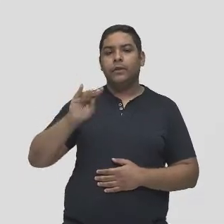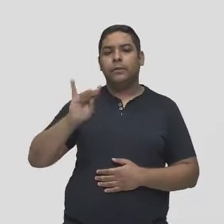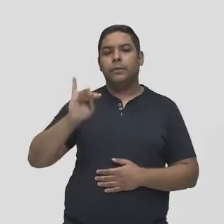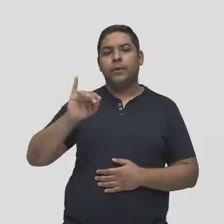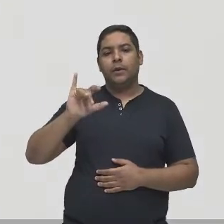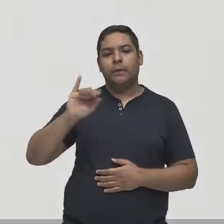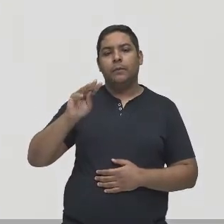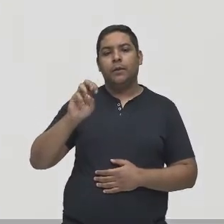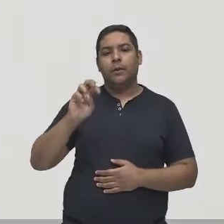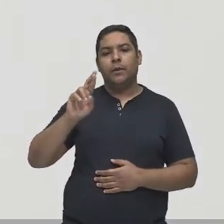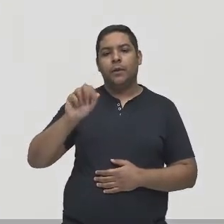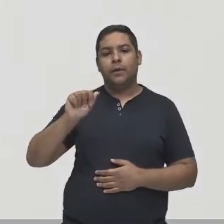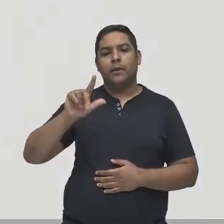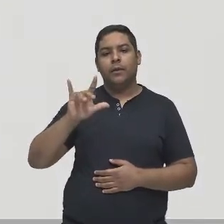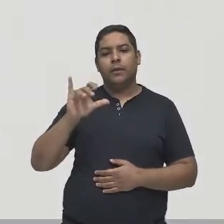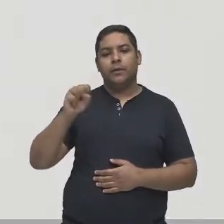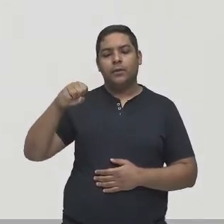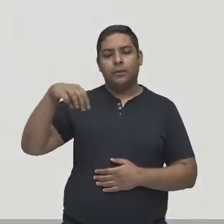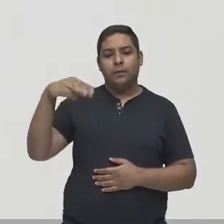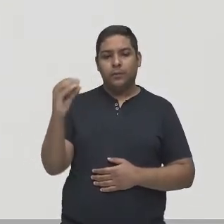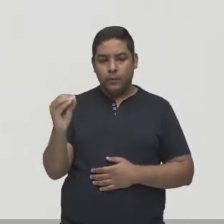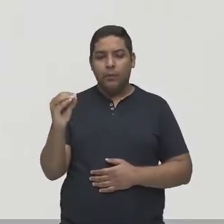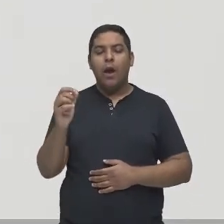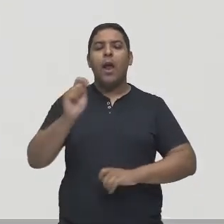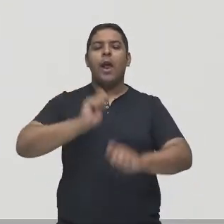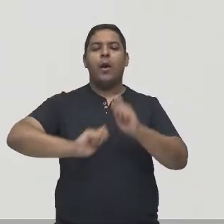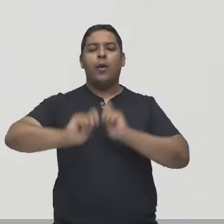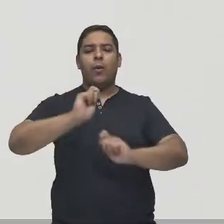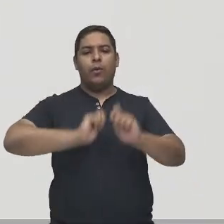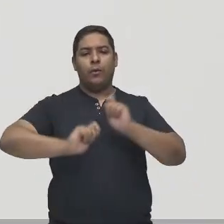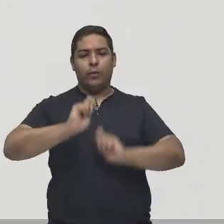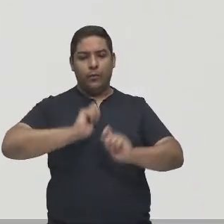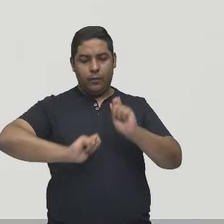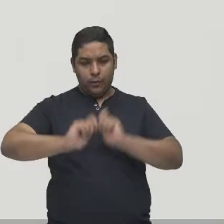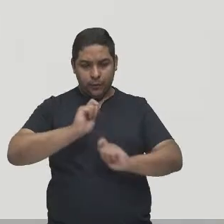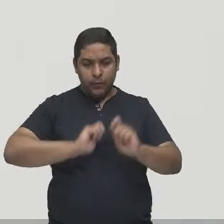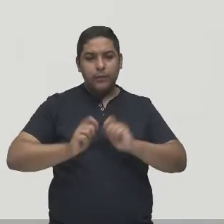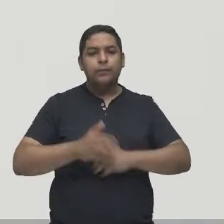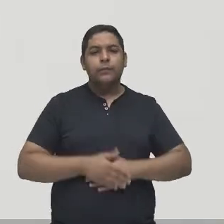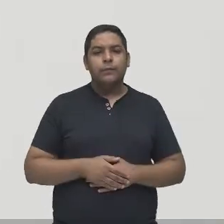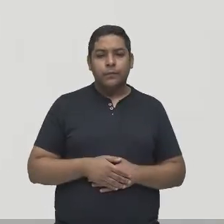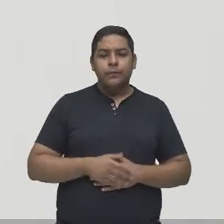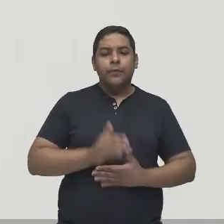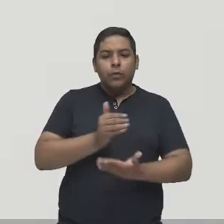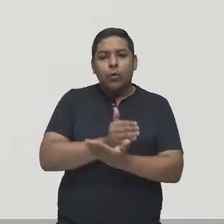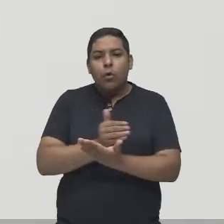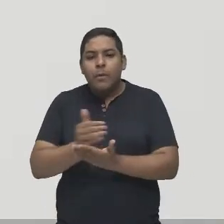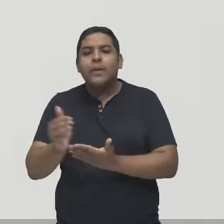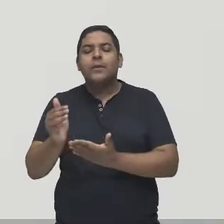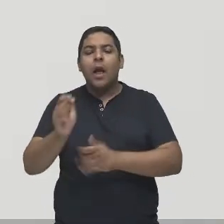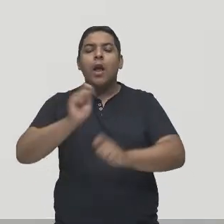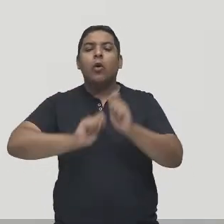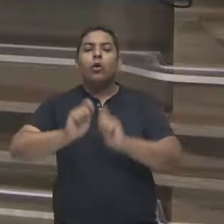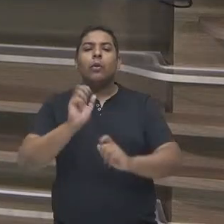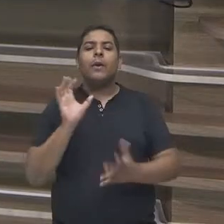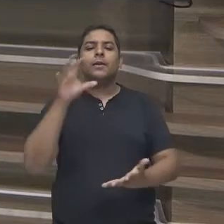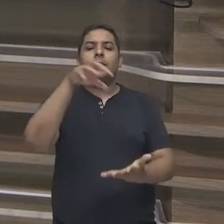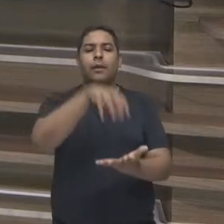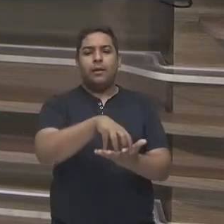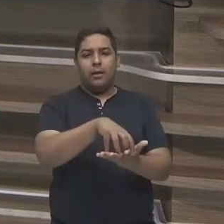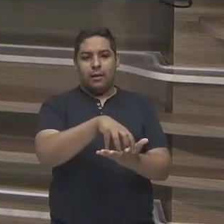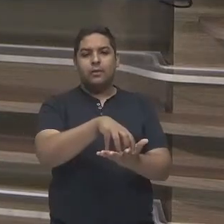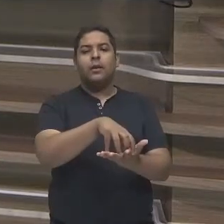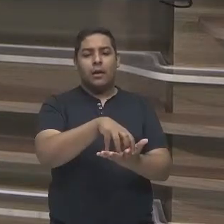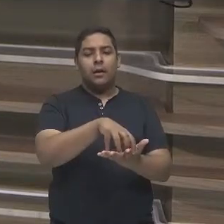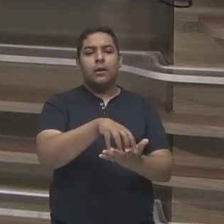antiliberalismo. Então, eu tenho aqui a questão econômica. Vou começar ali a centralizar a minha economia. Abrir